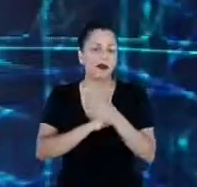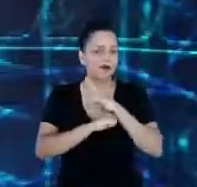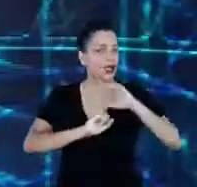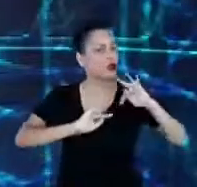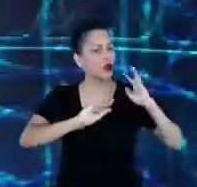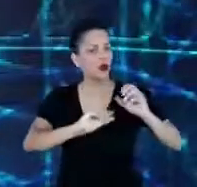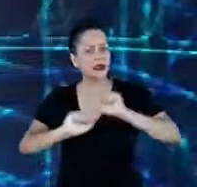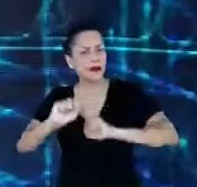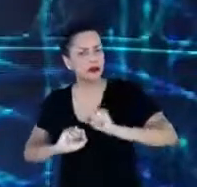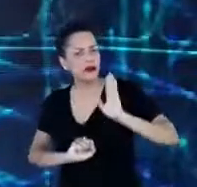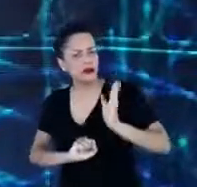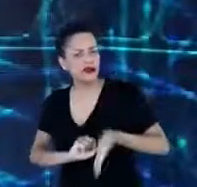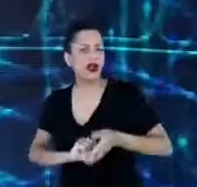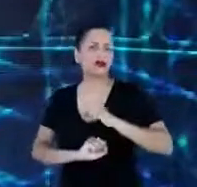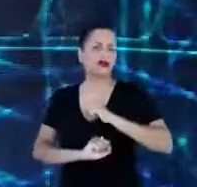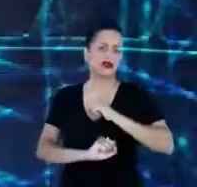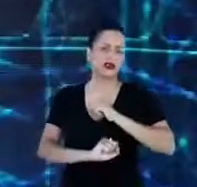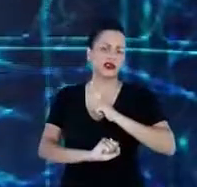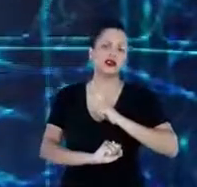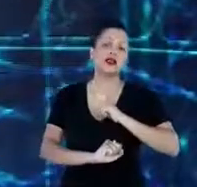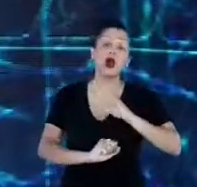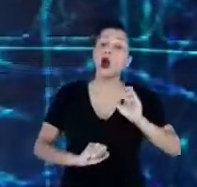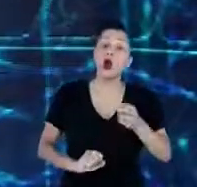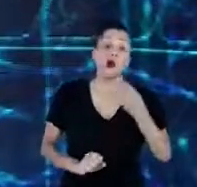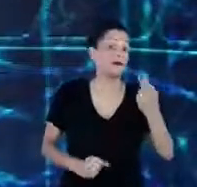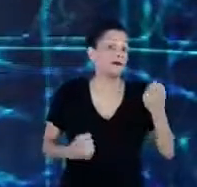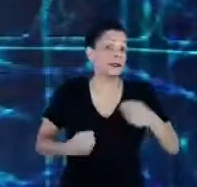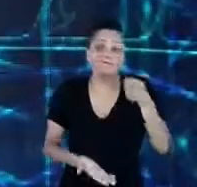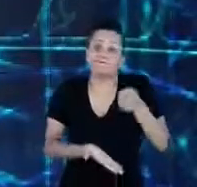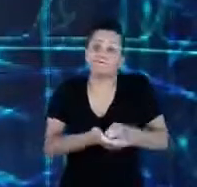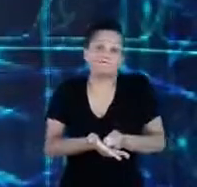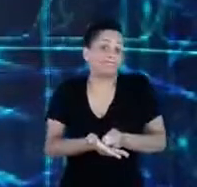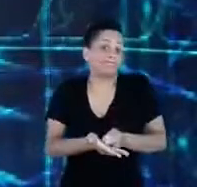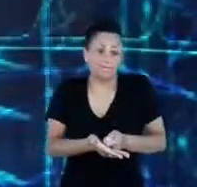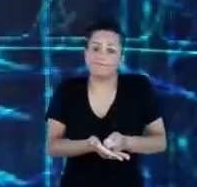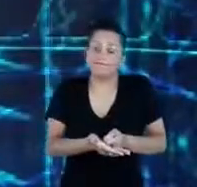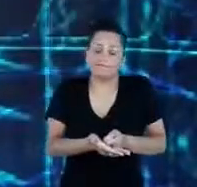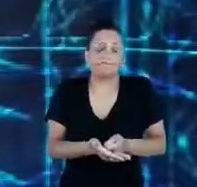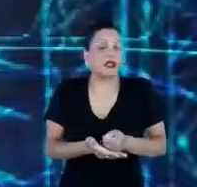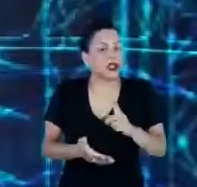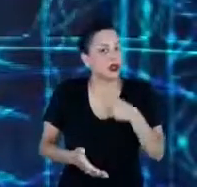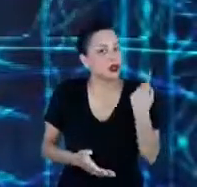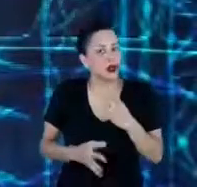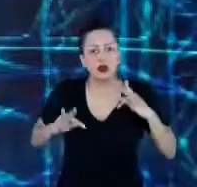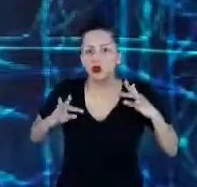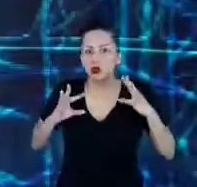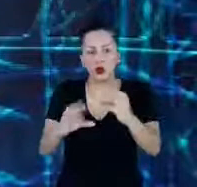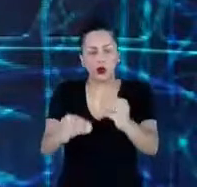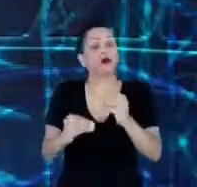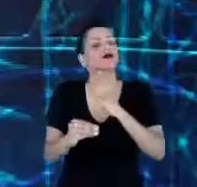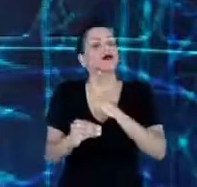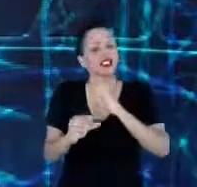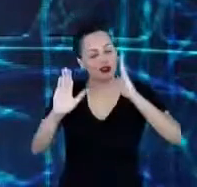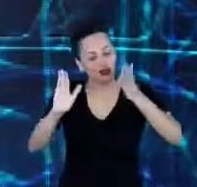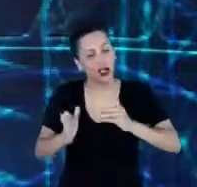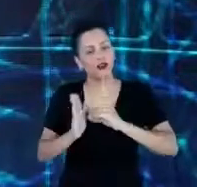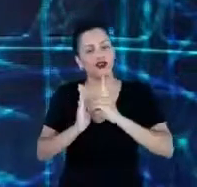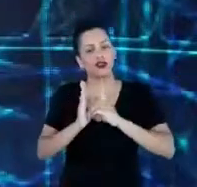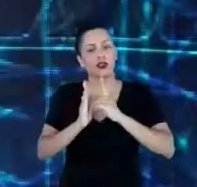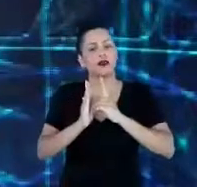tinham essa jornada Ou foram obrigados a entrar nela né mas todos nós hoje estamos mergulhados em digitalização digitalização